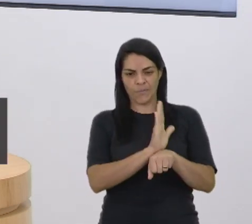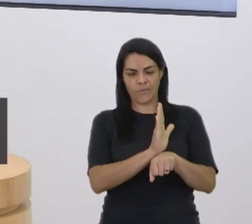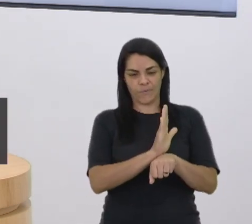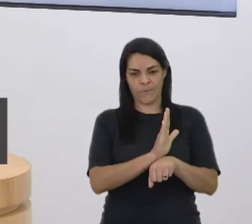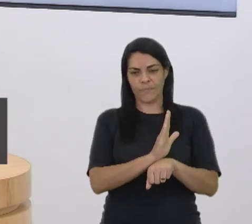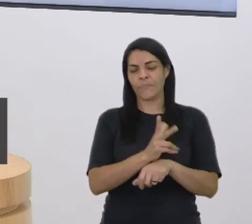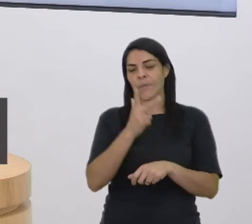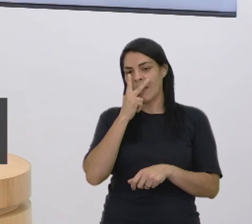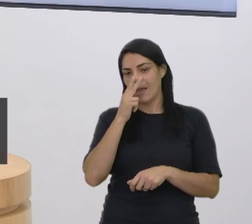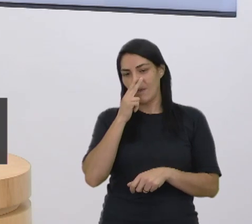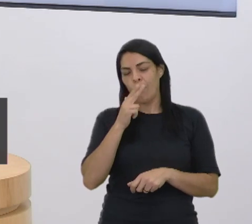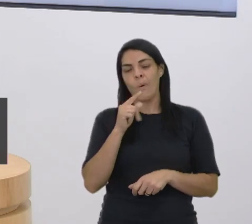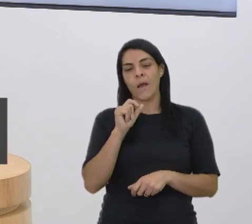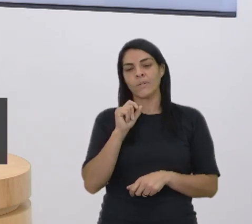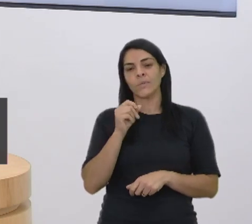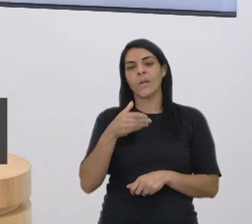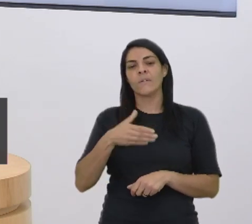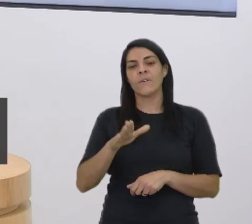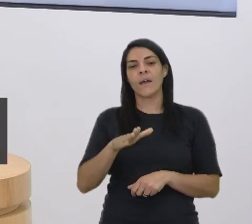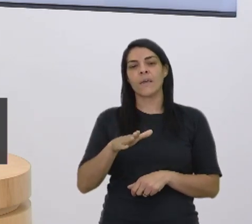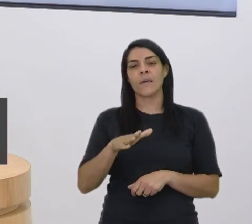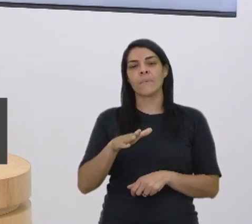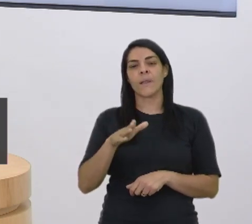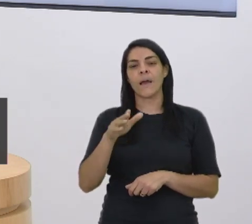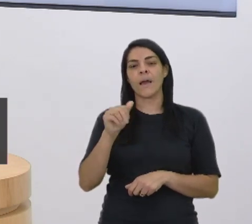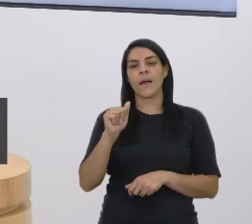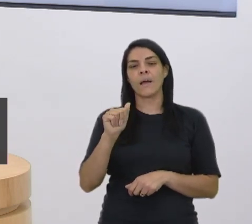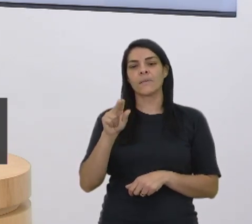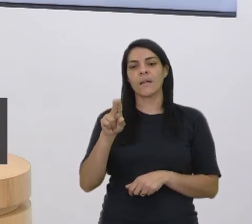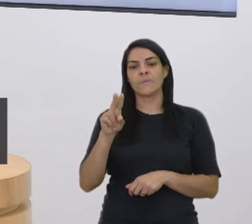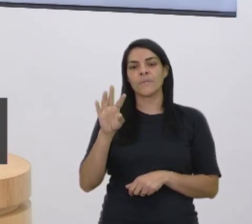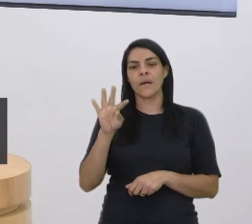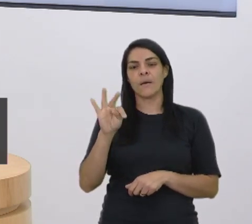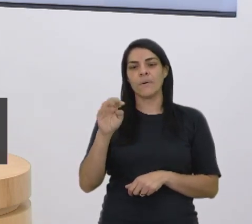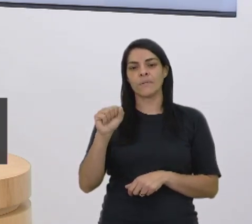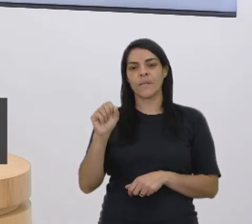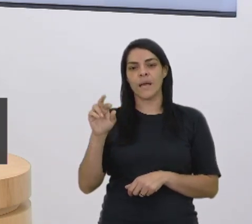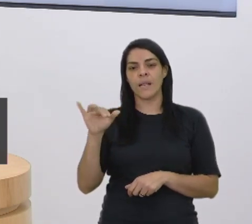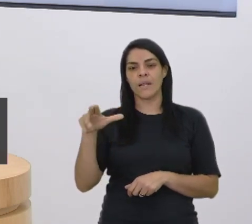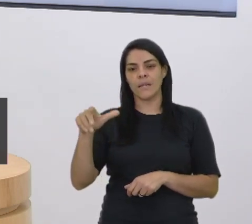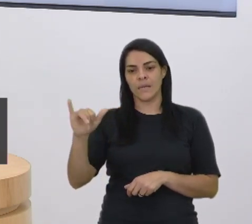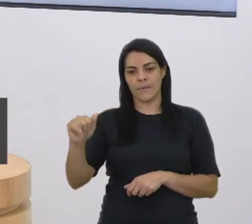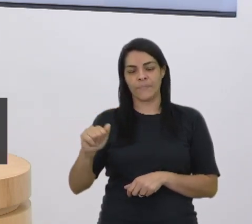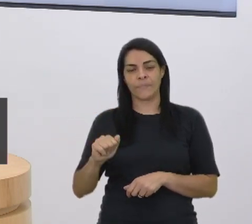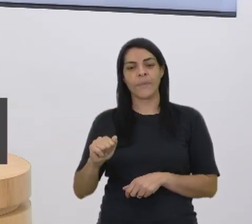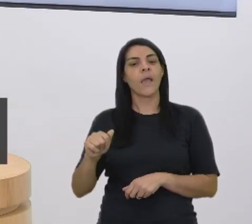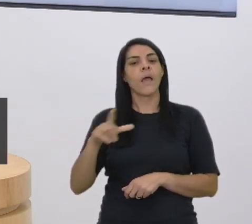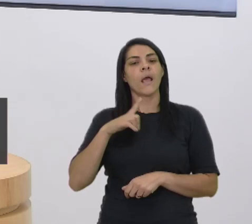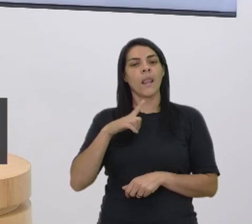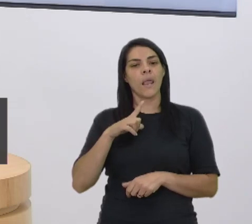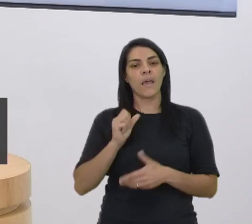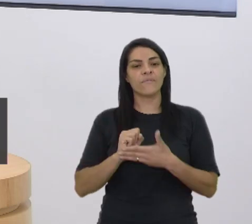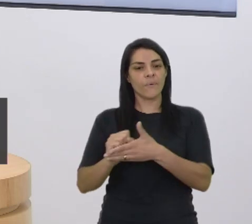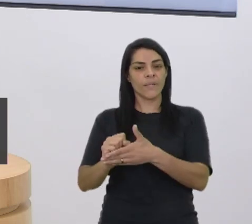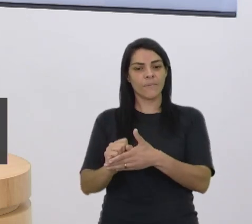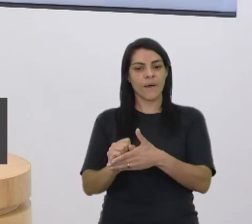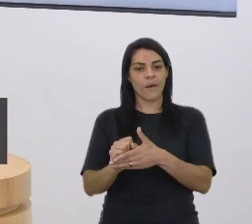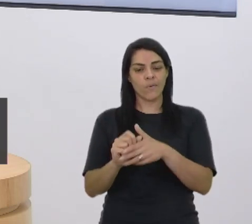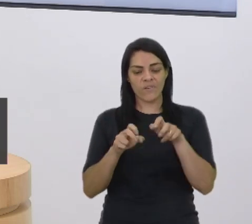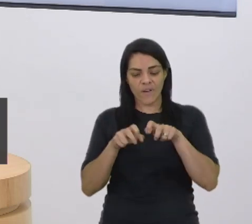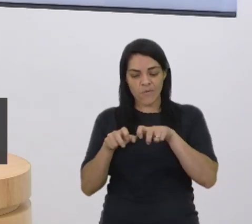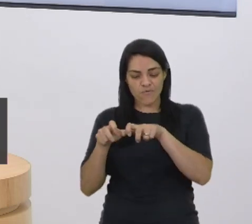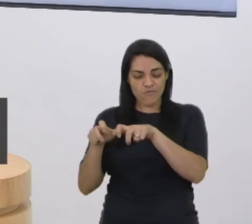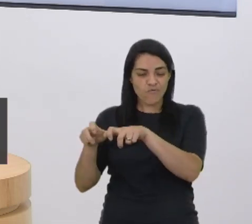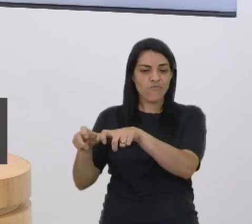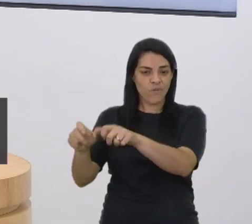que eles vão pra Austrália, eu não lembro o que é. E eles levam, algum animal vai com eles, eu acho que era um